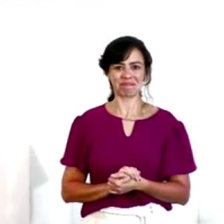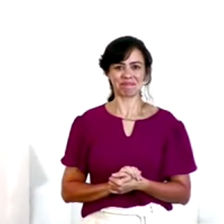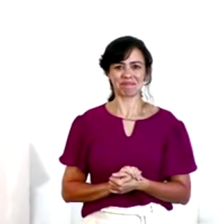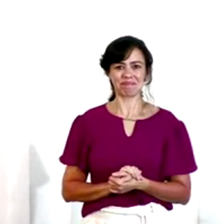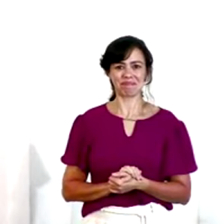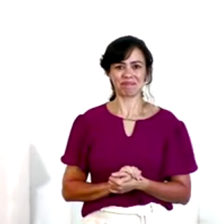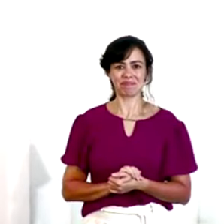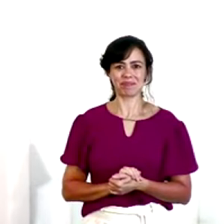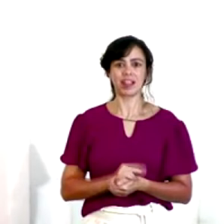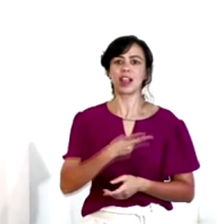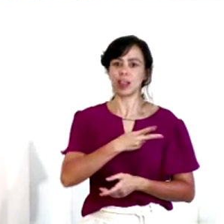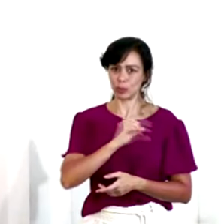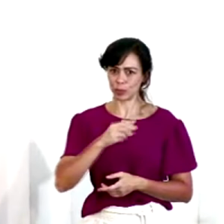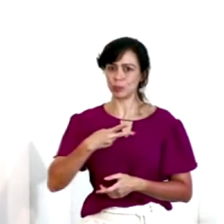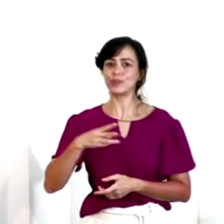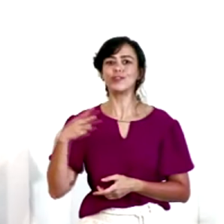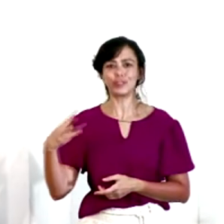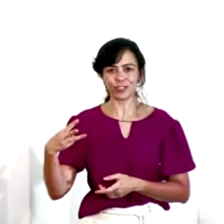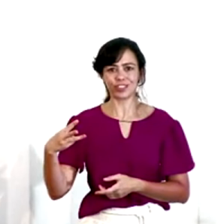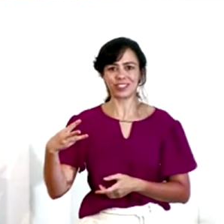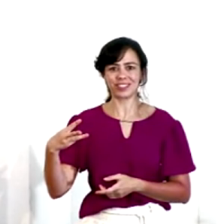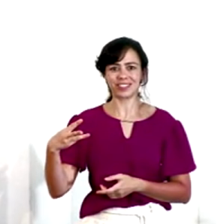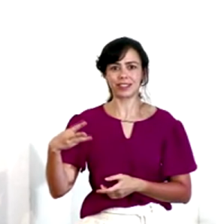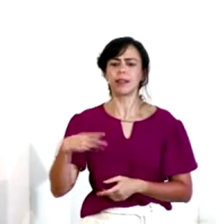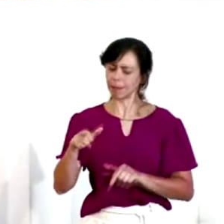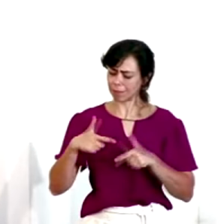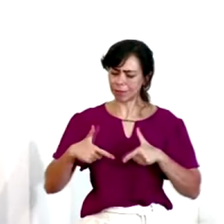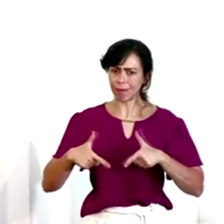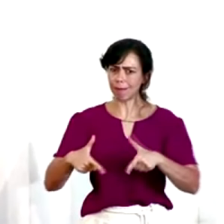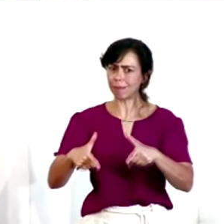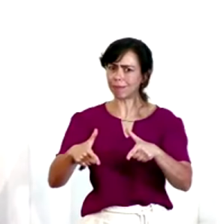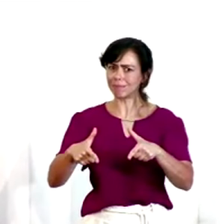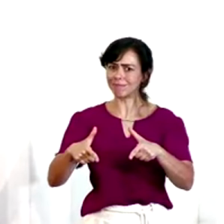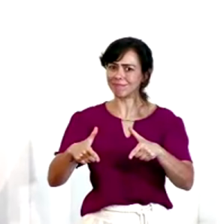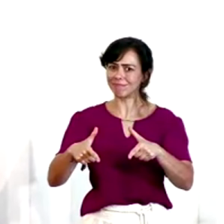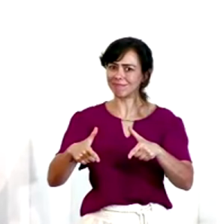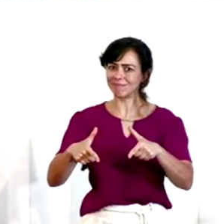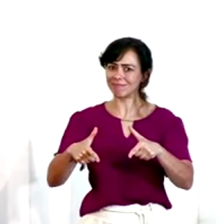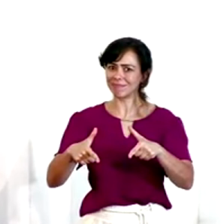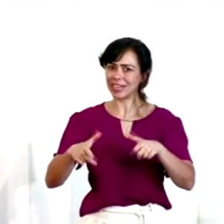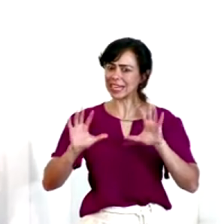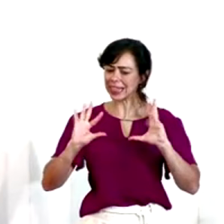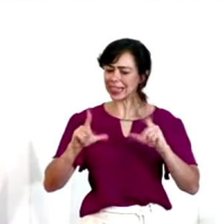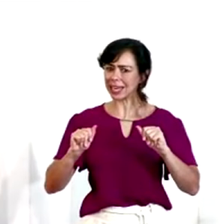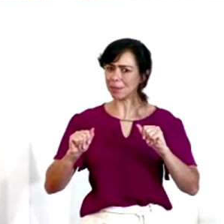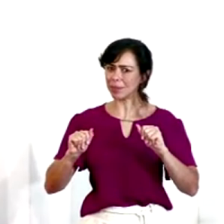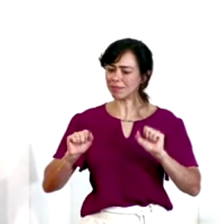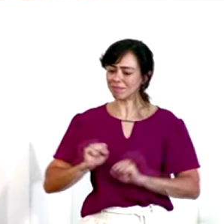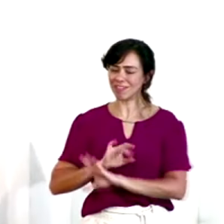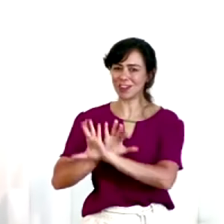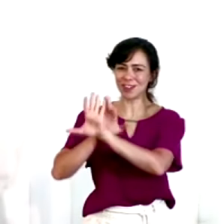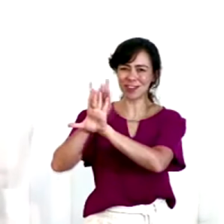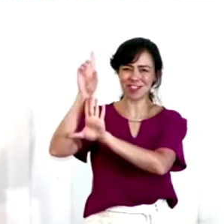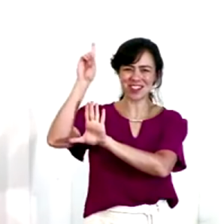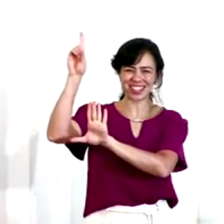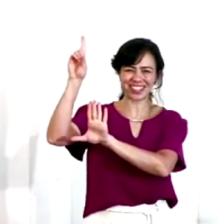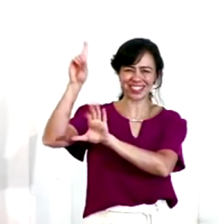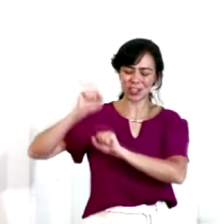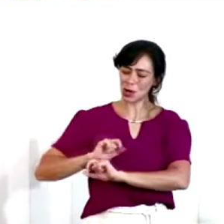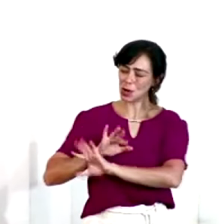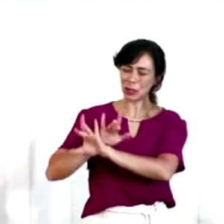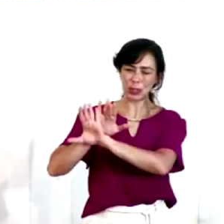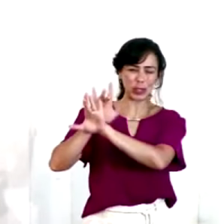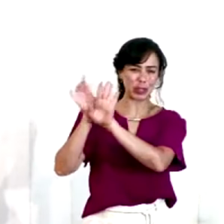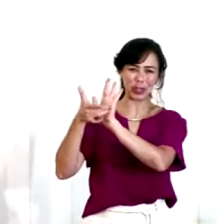de 2023, trabalhando para a glória de Deus, para a glória de